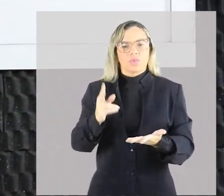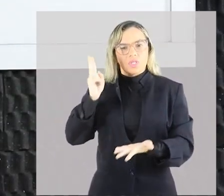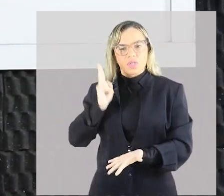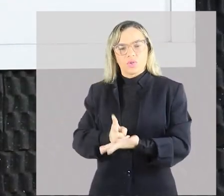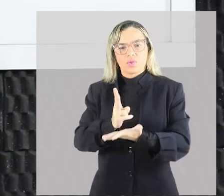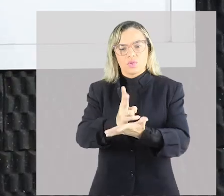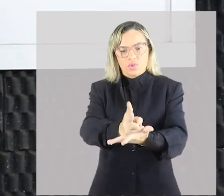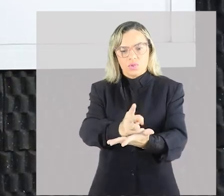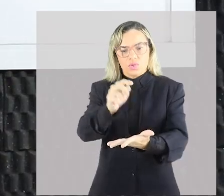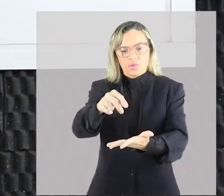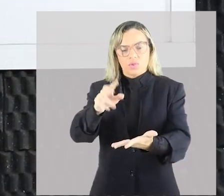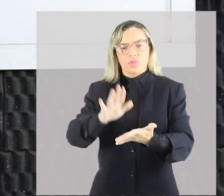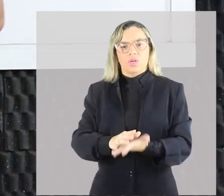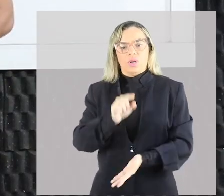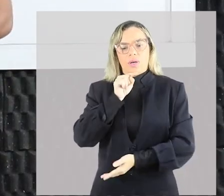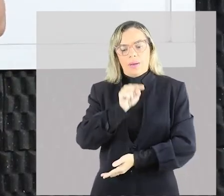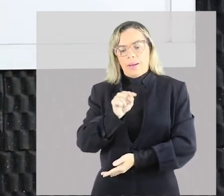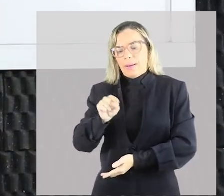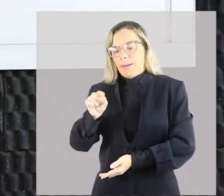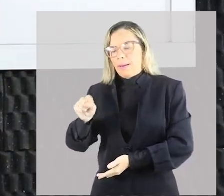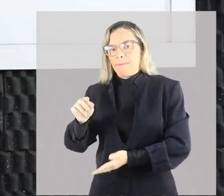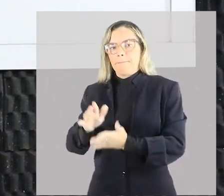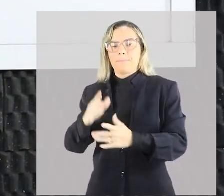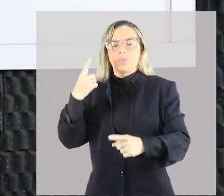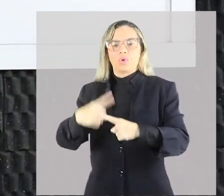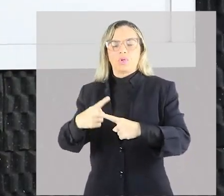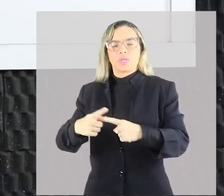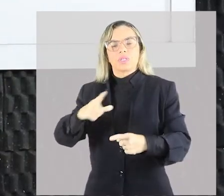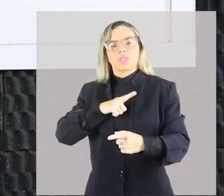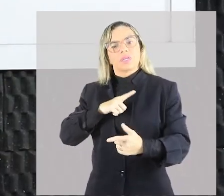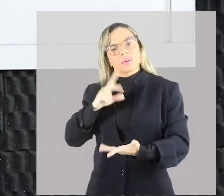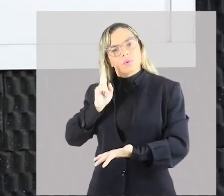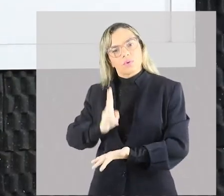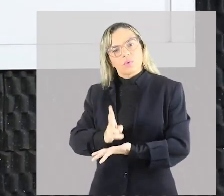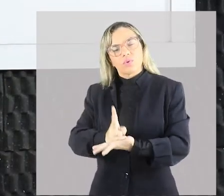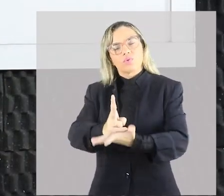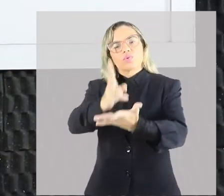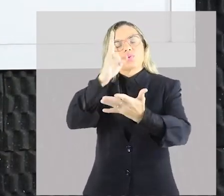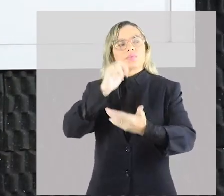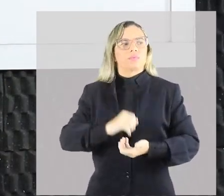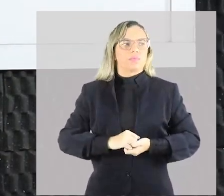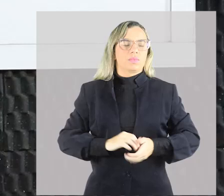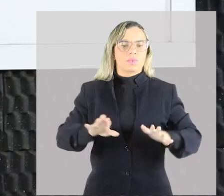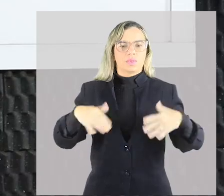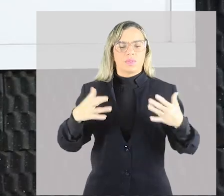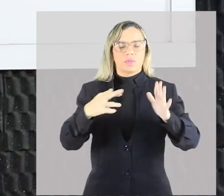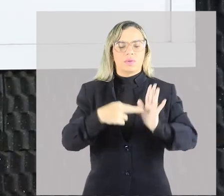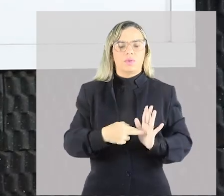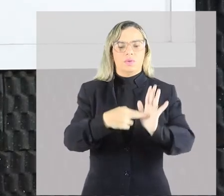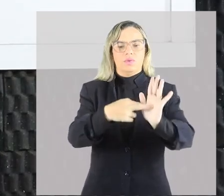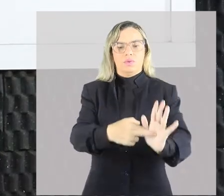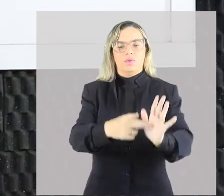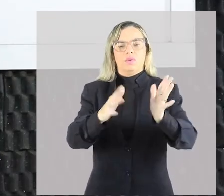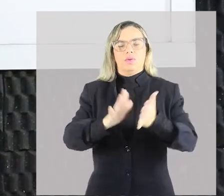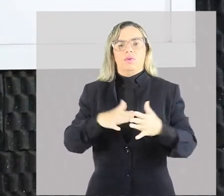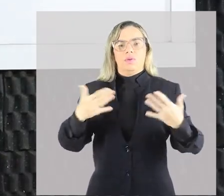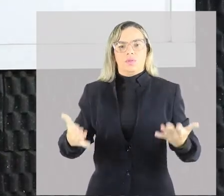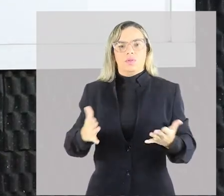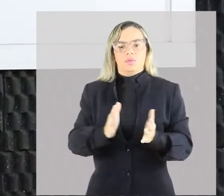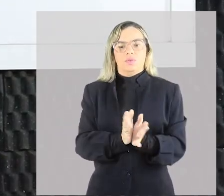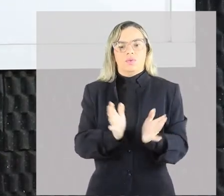para indicar que aquilo ali existe uma continuidade. Certo? Então, turma, essa é uma forma de você representar. Você